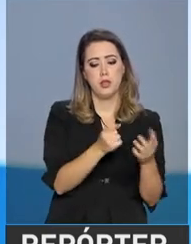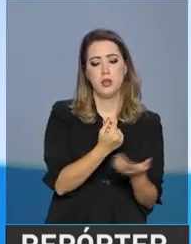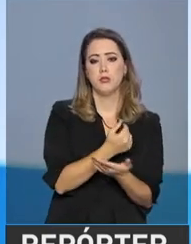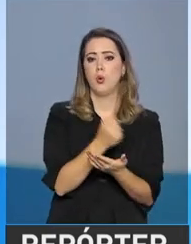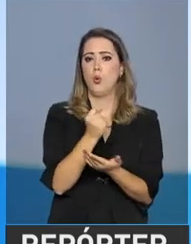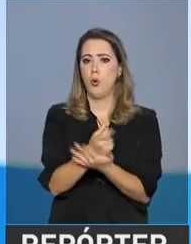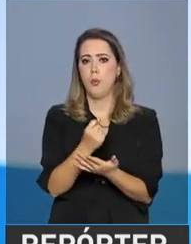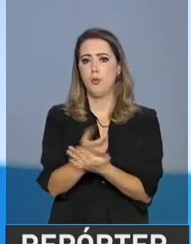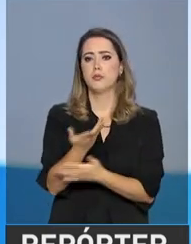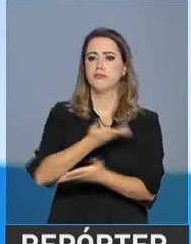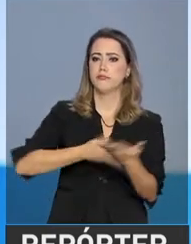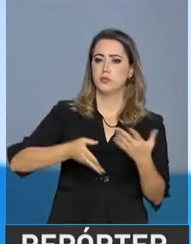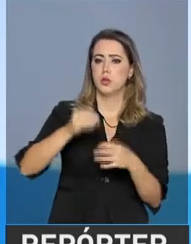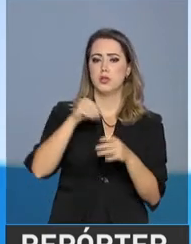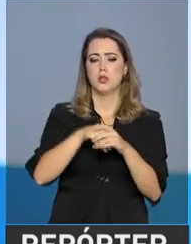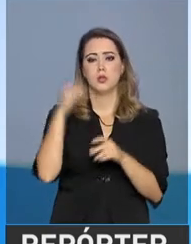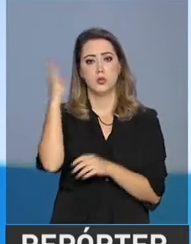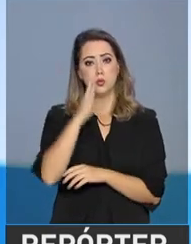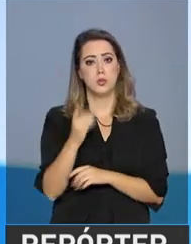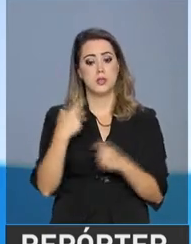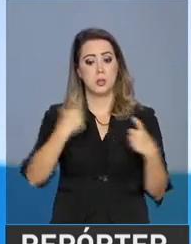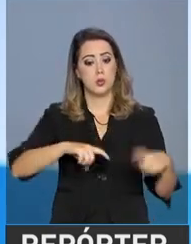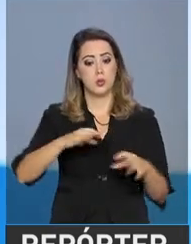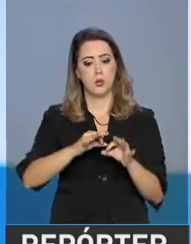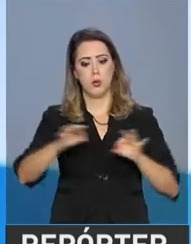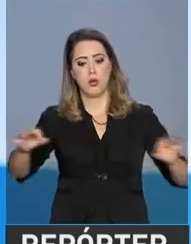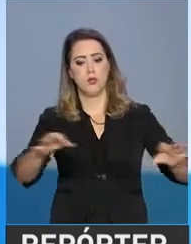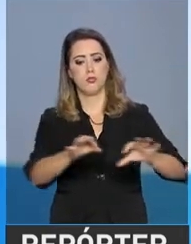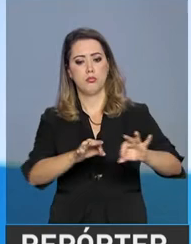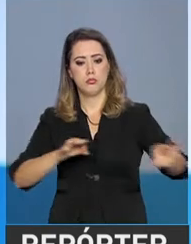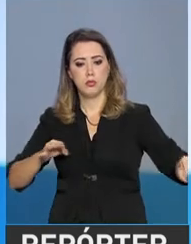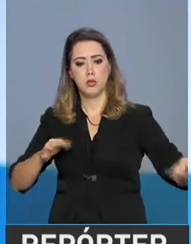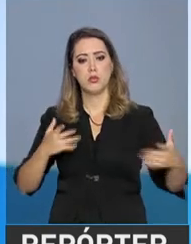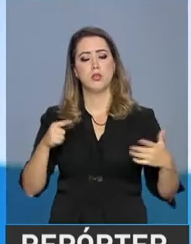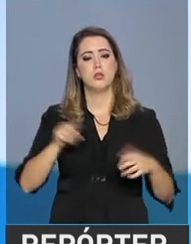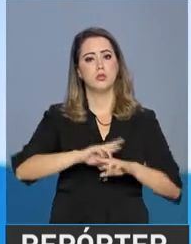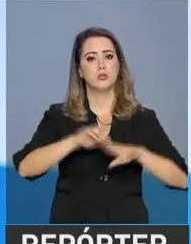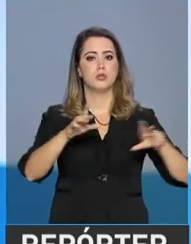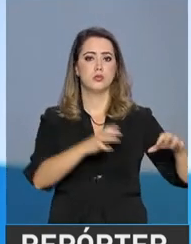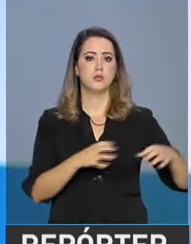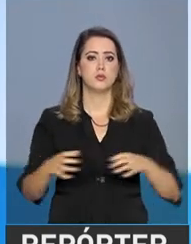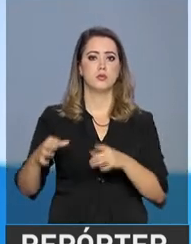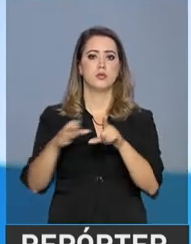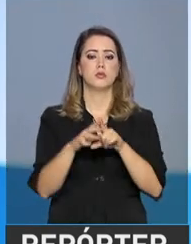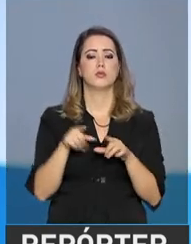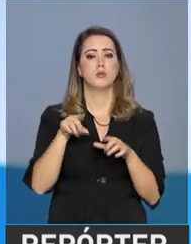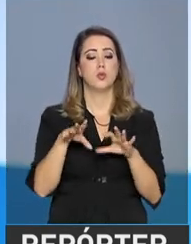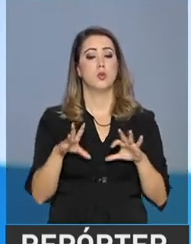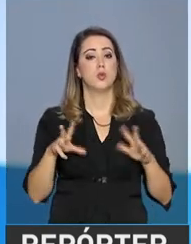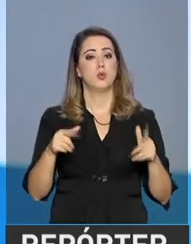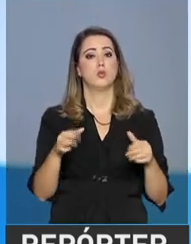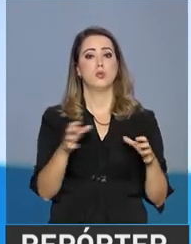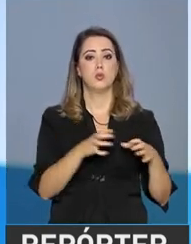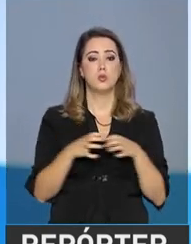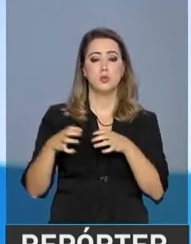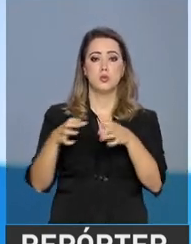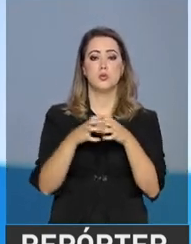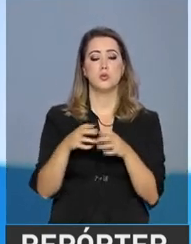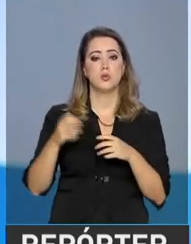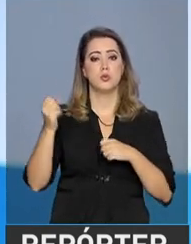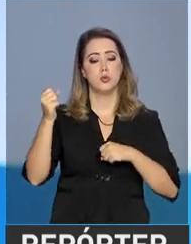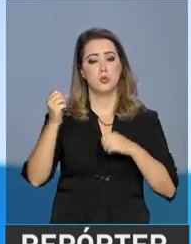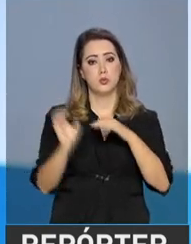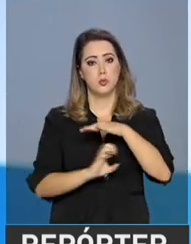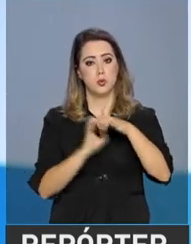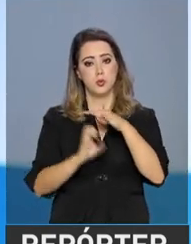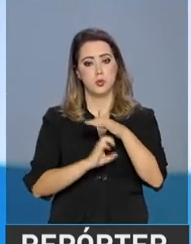completo com liderança regional em diversos setores todas as grandes empresas químicas mundiais